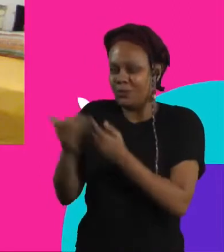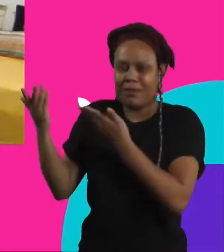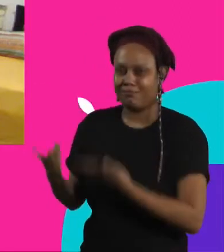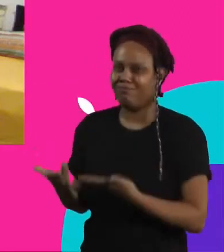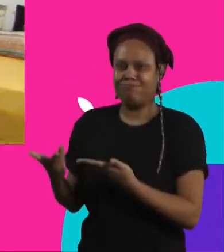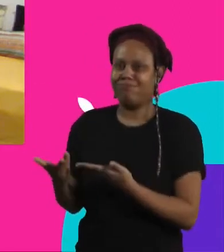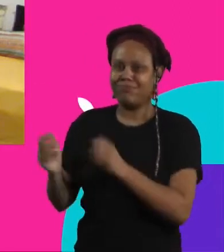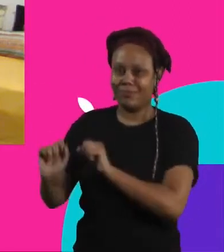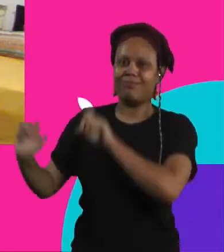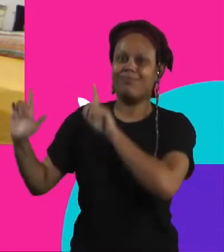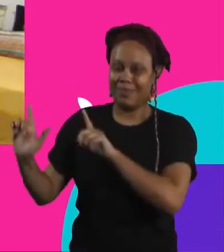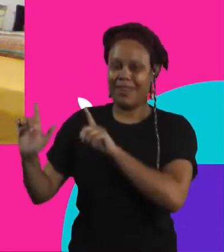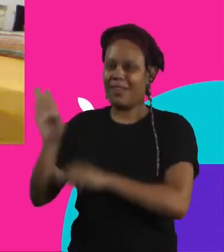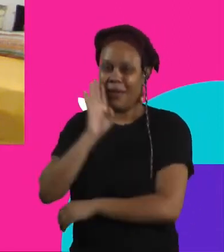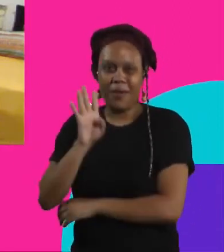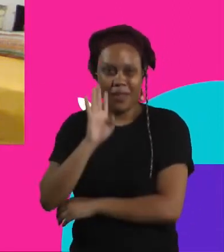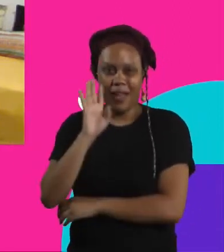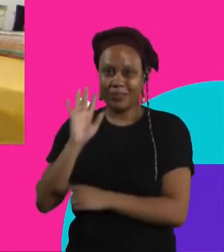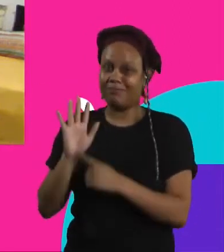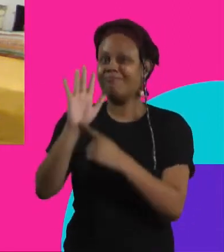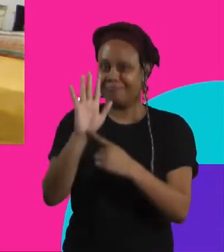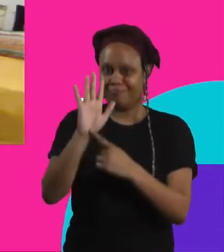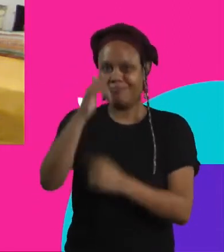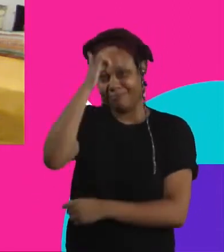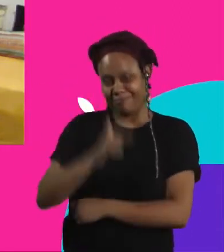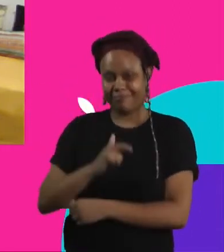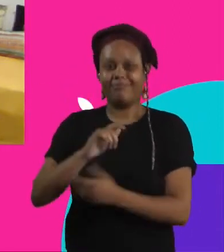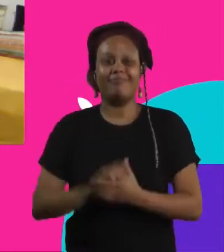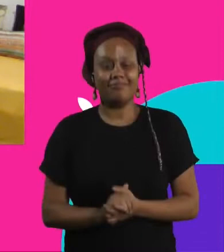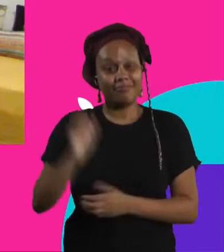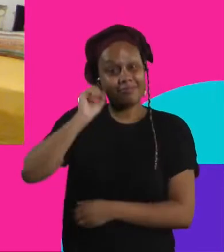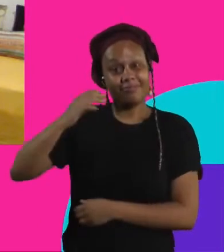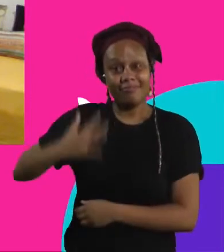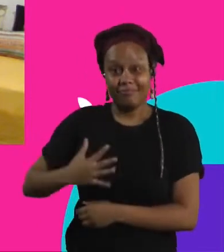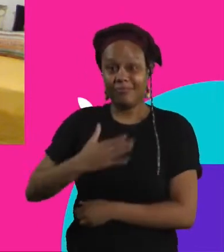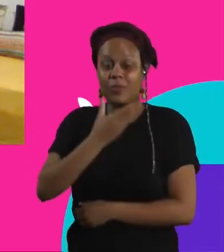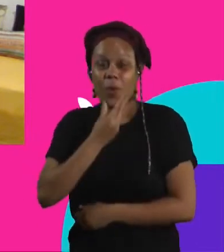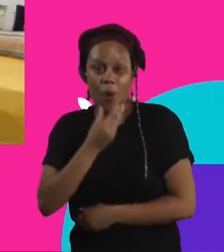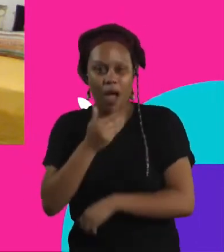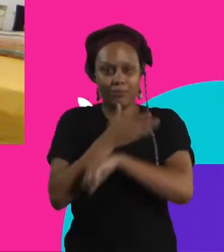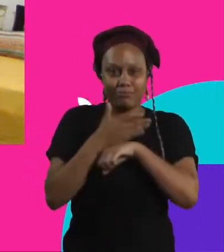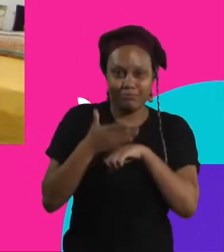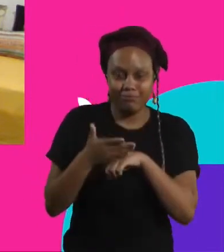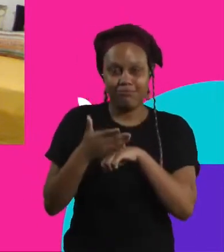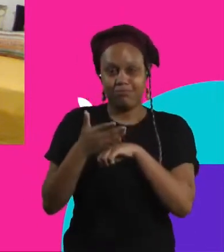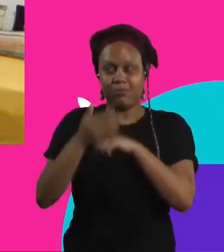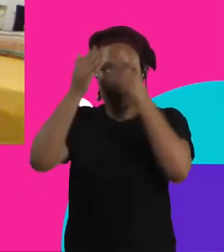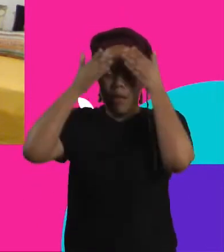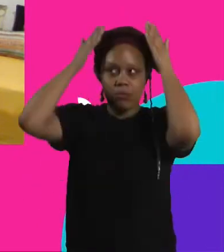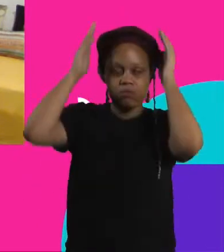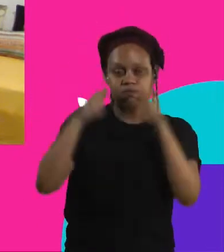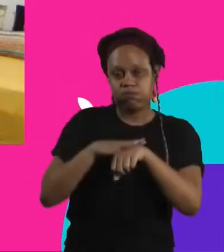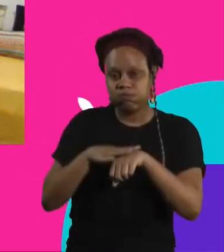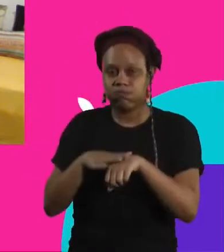admiro tanto. Bom, me apresentando, eu sou um homem branco, cabelo